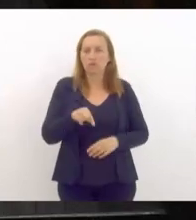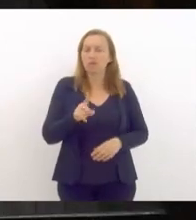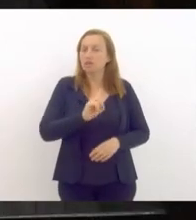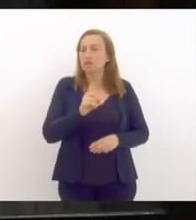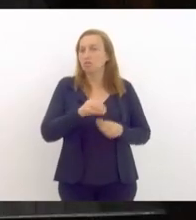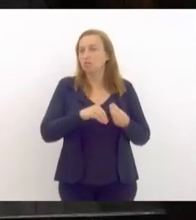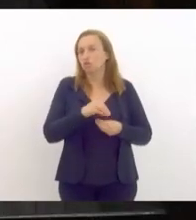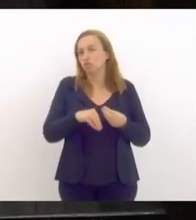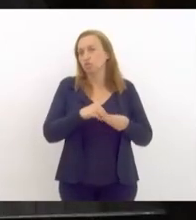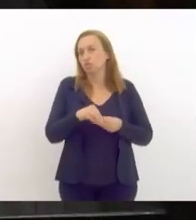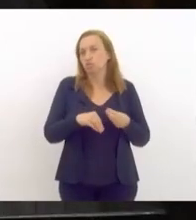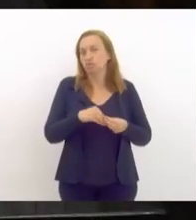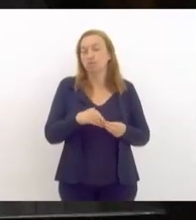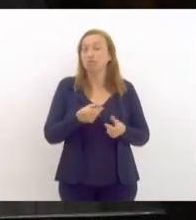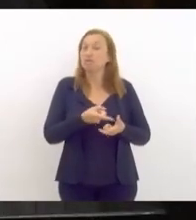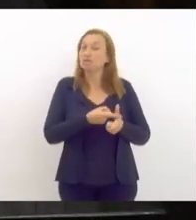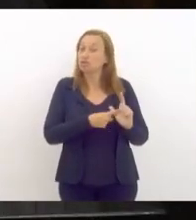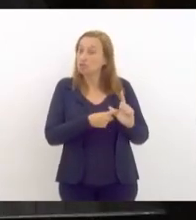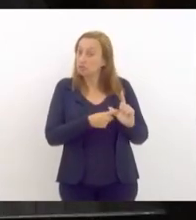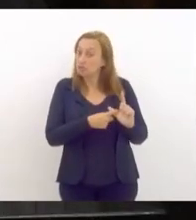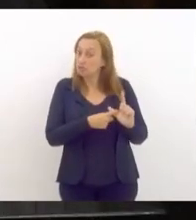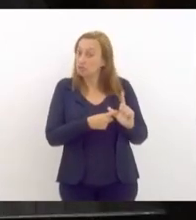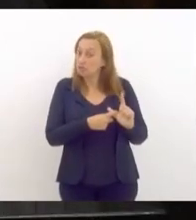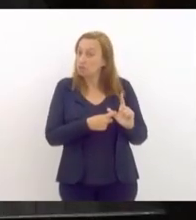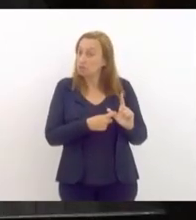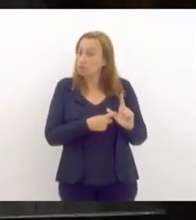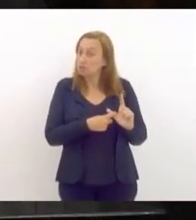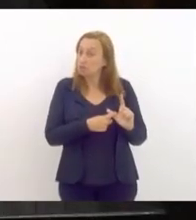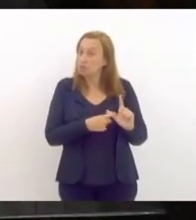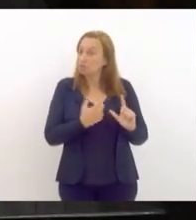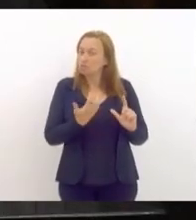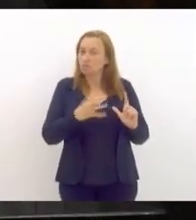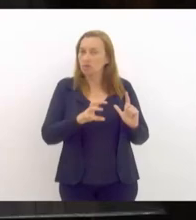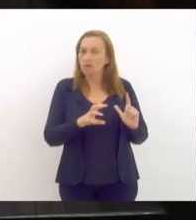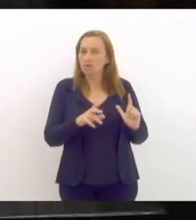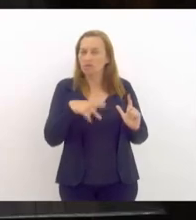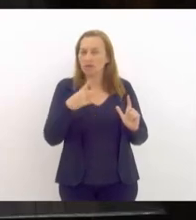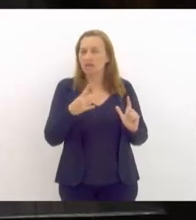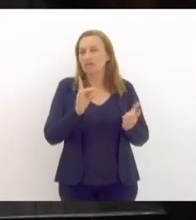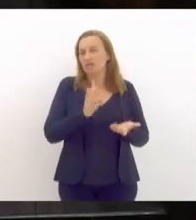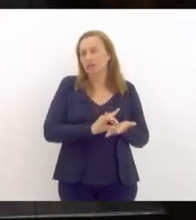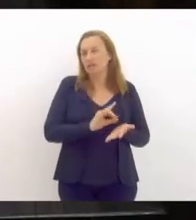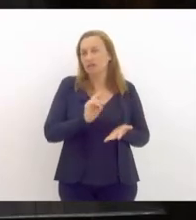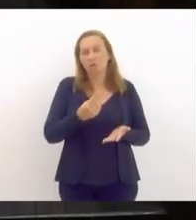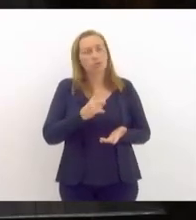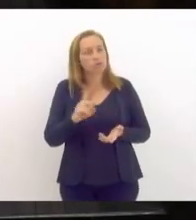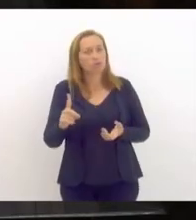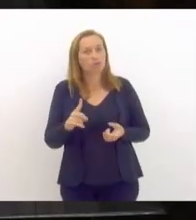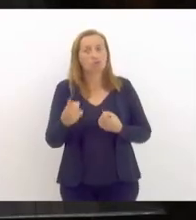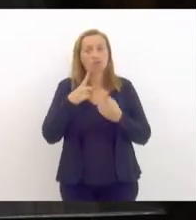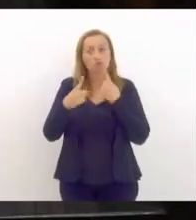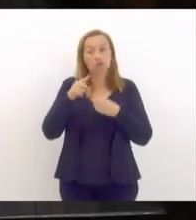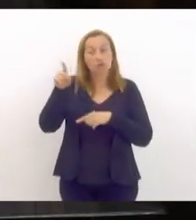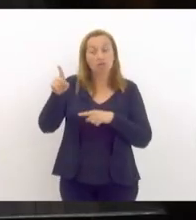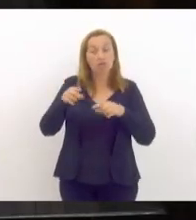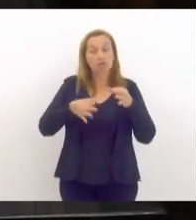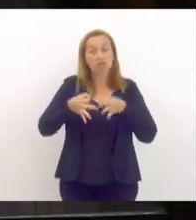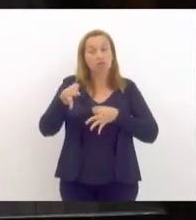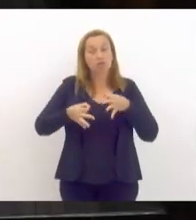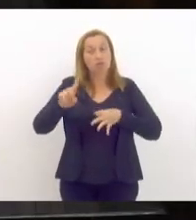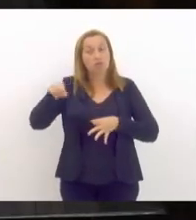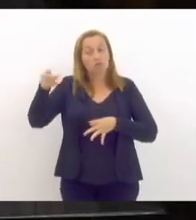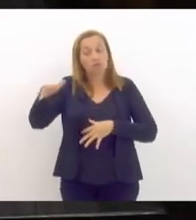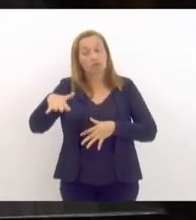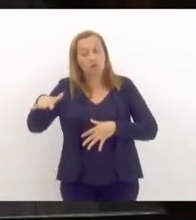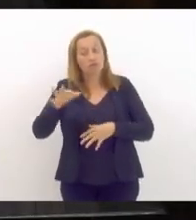misture essa dívida que eu não quero dizer se é legítima se não é legítima ela tá sendo discutida na Justiça em outras